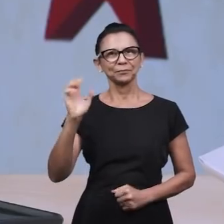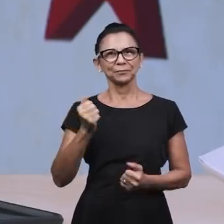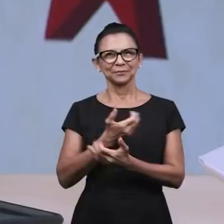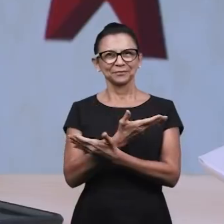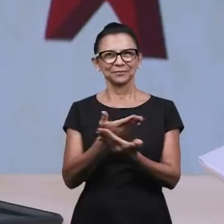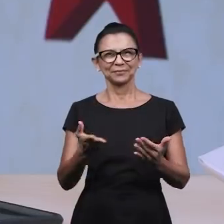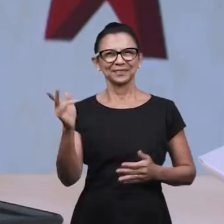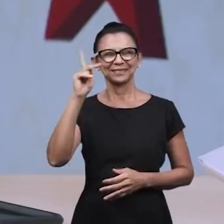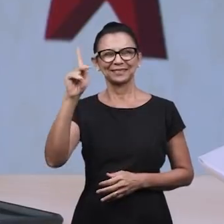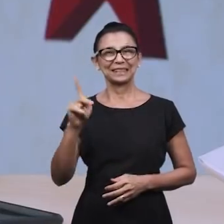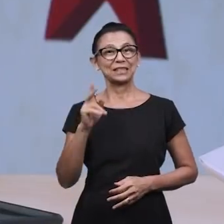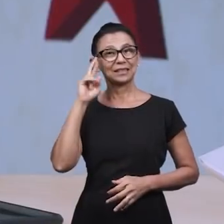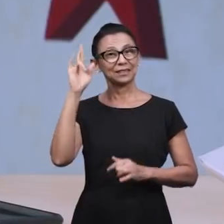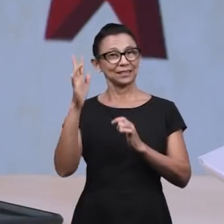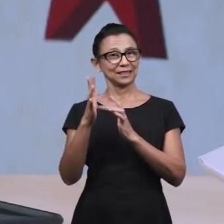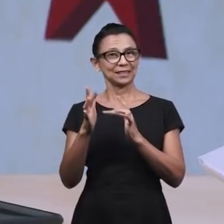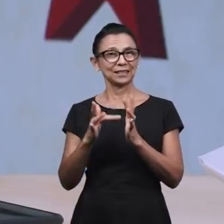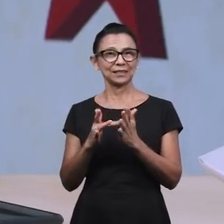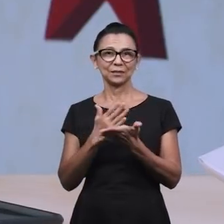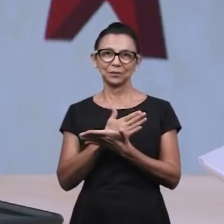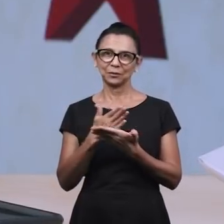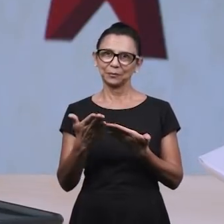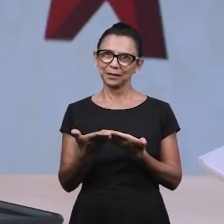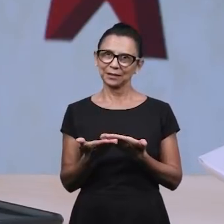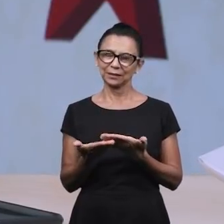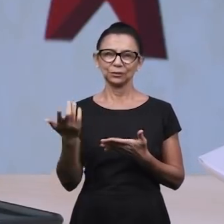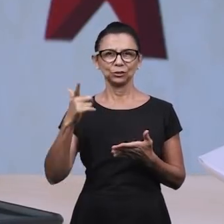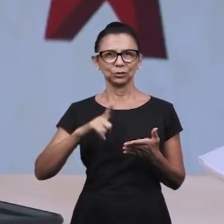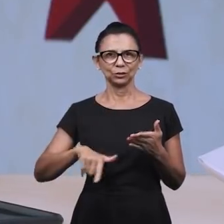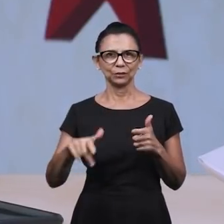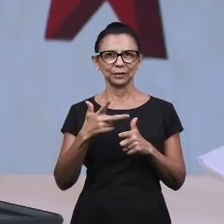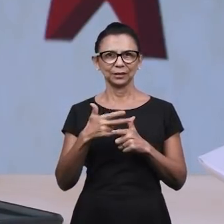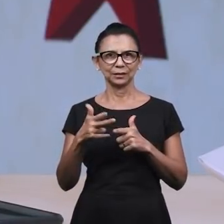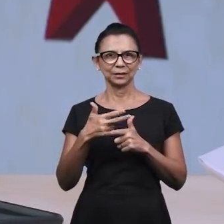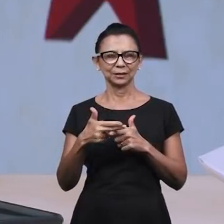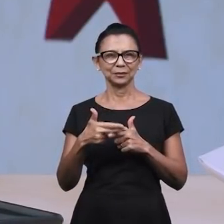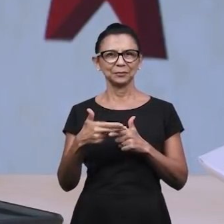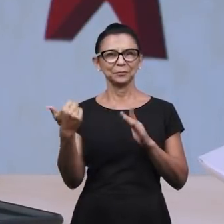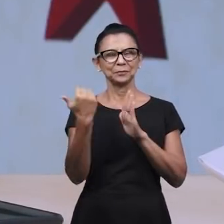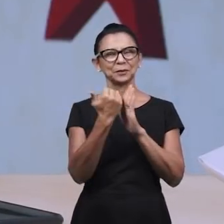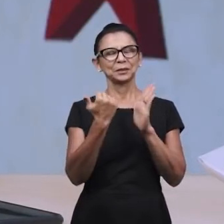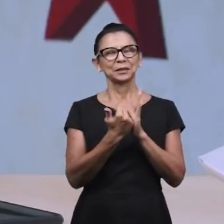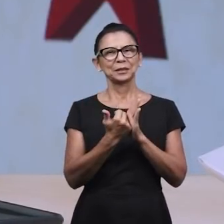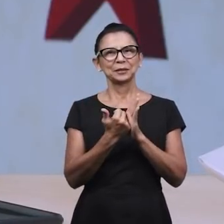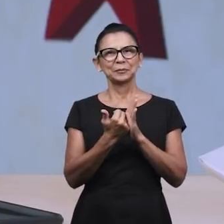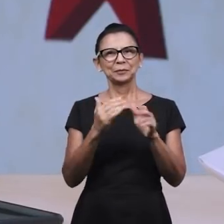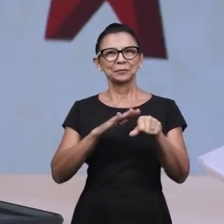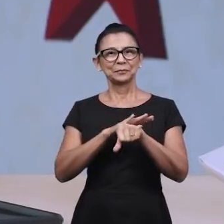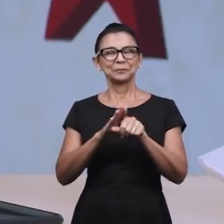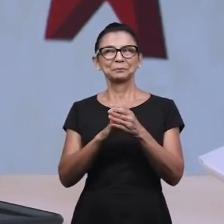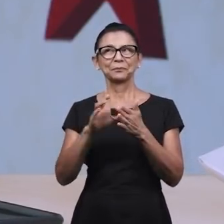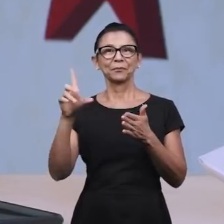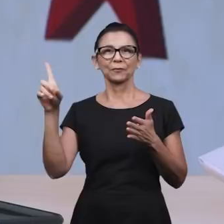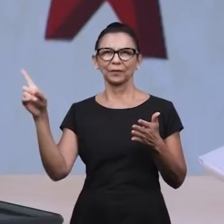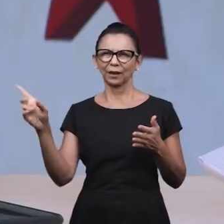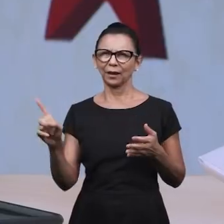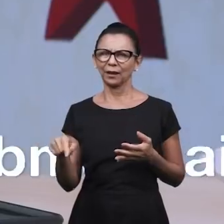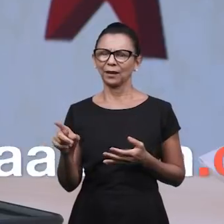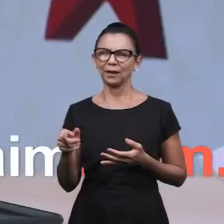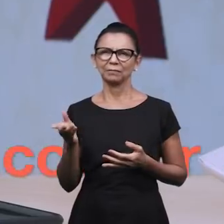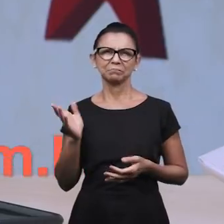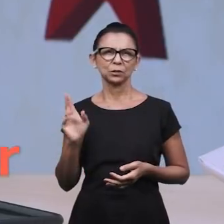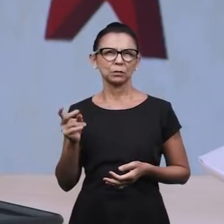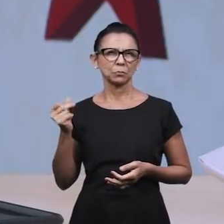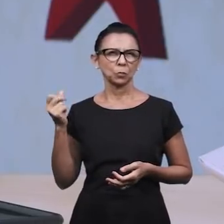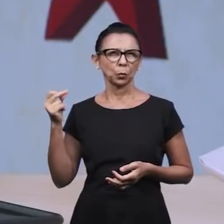Olá, eu saúdo a todos com a paz do Senhor Jesus. Nós estamos começando mais uma edição do programa Conversas Bíblicas. Um programa